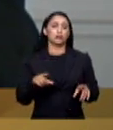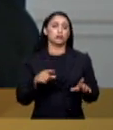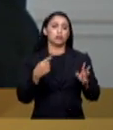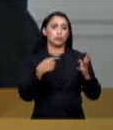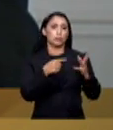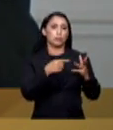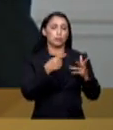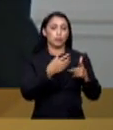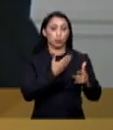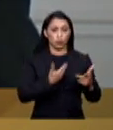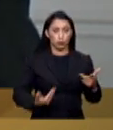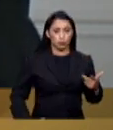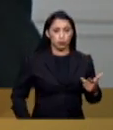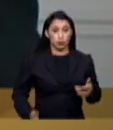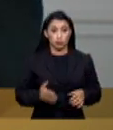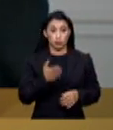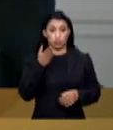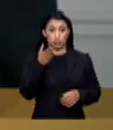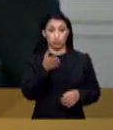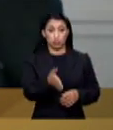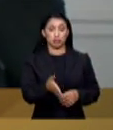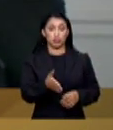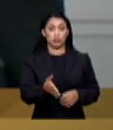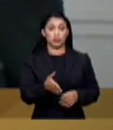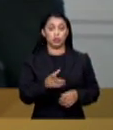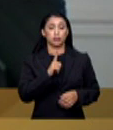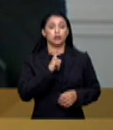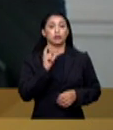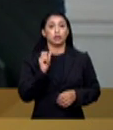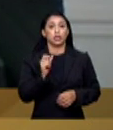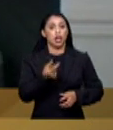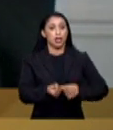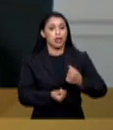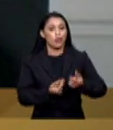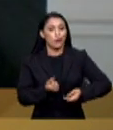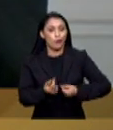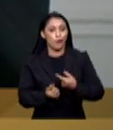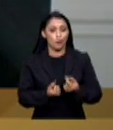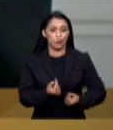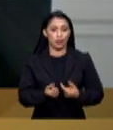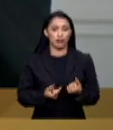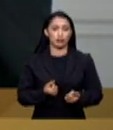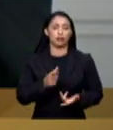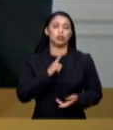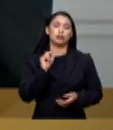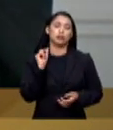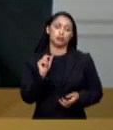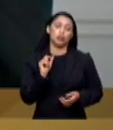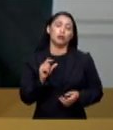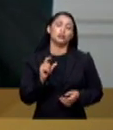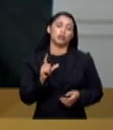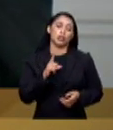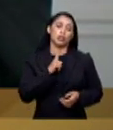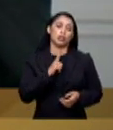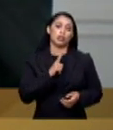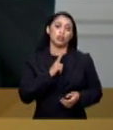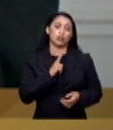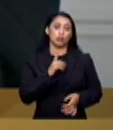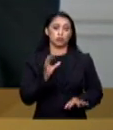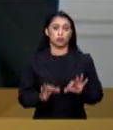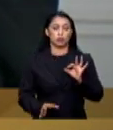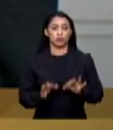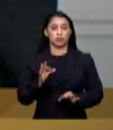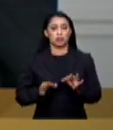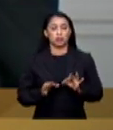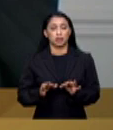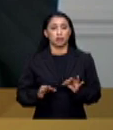relativos diretamente à exploração da atividade econômica e, consequentemente, sujeitos ao regime jurídico